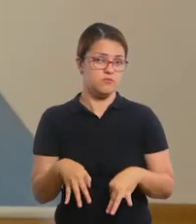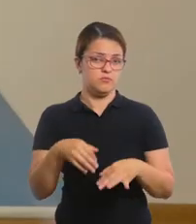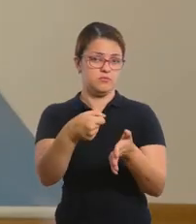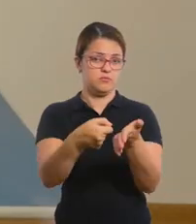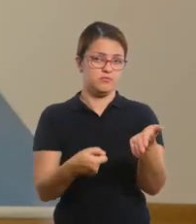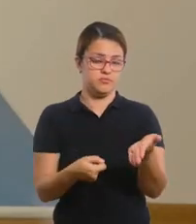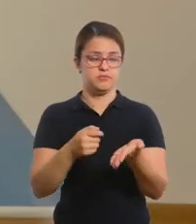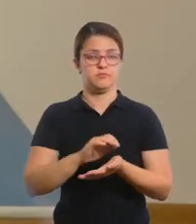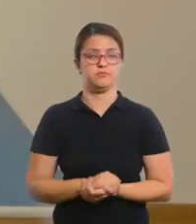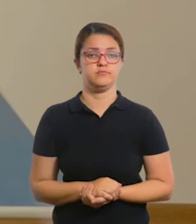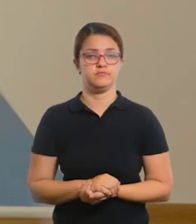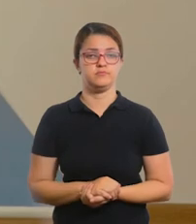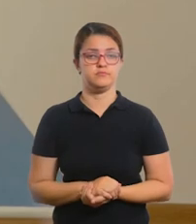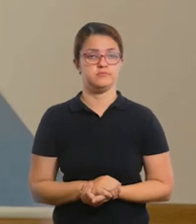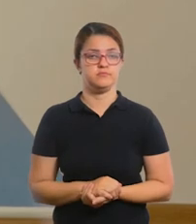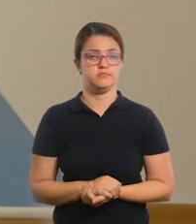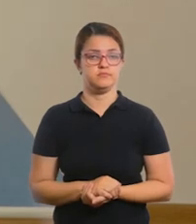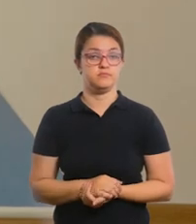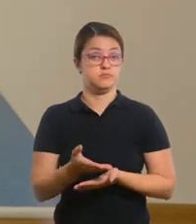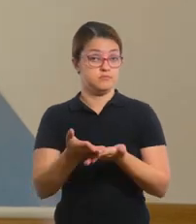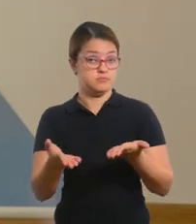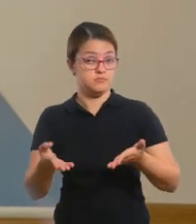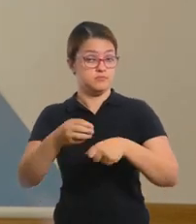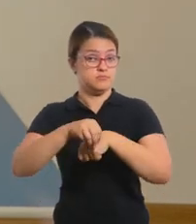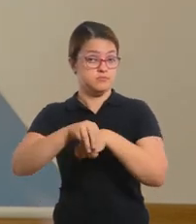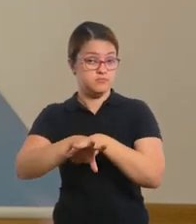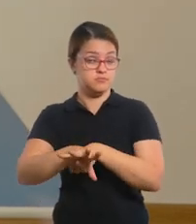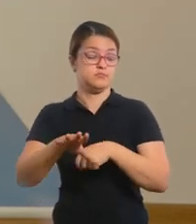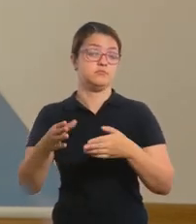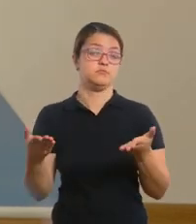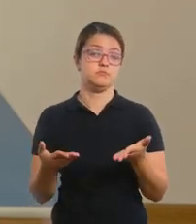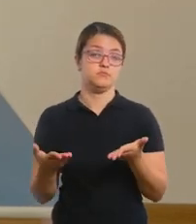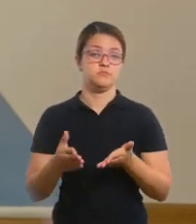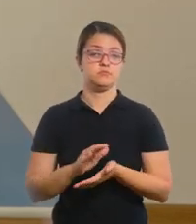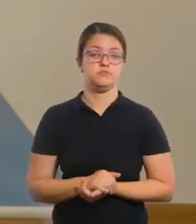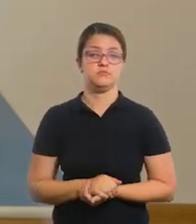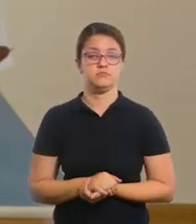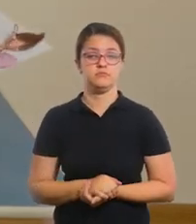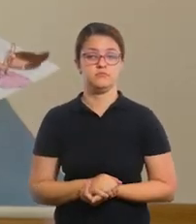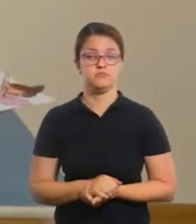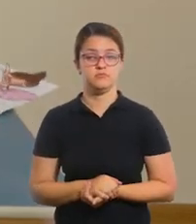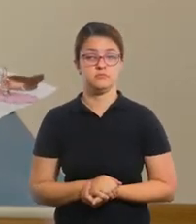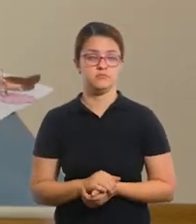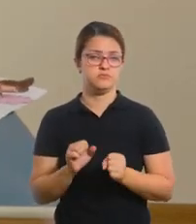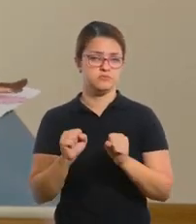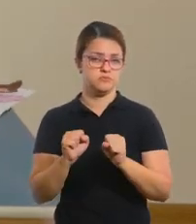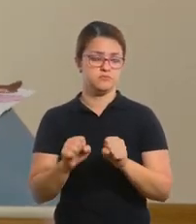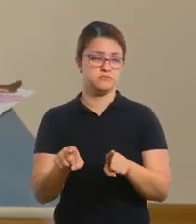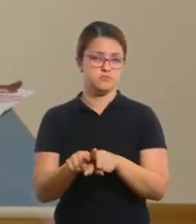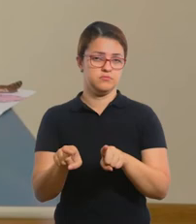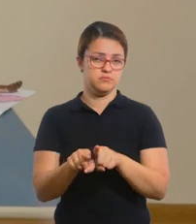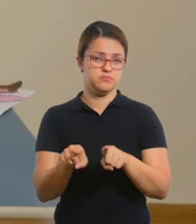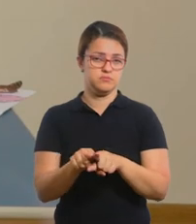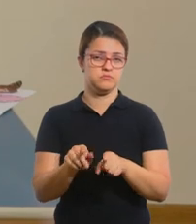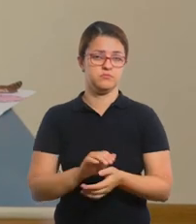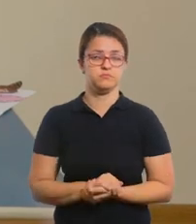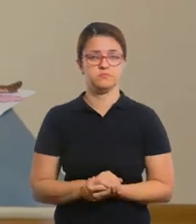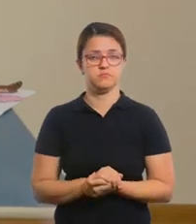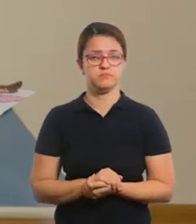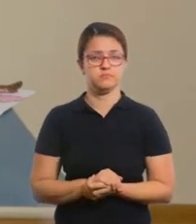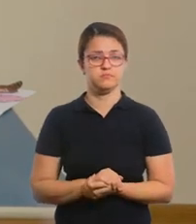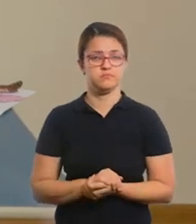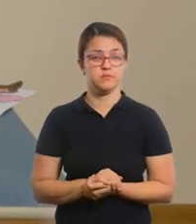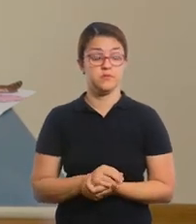assim vai, até terminar o texto, tá? Então esta é a sugestão de hoje. E aí você pode